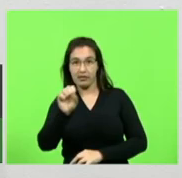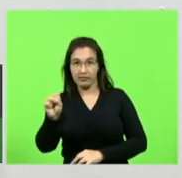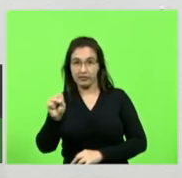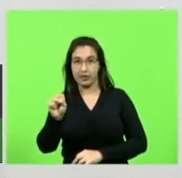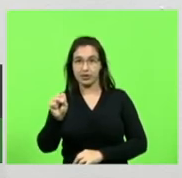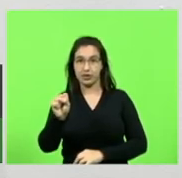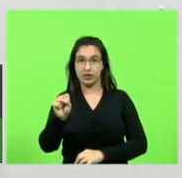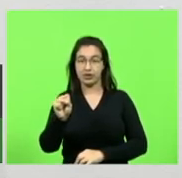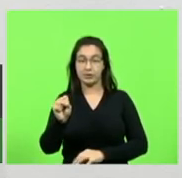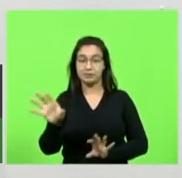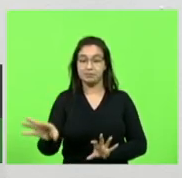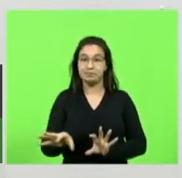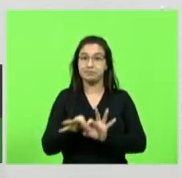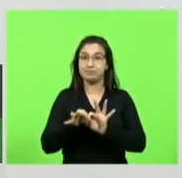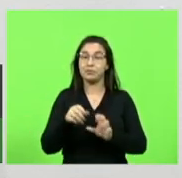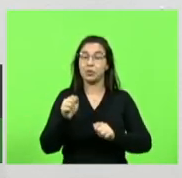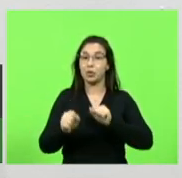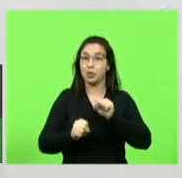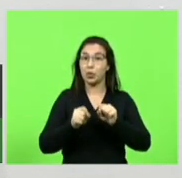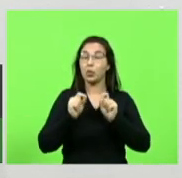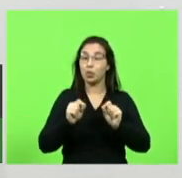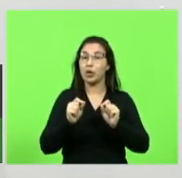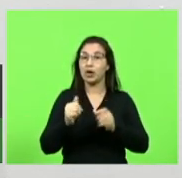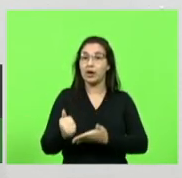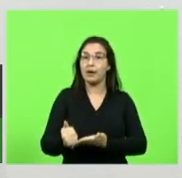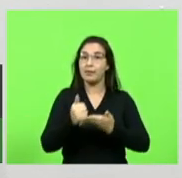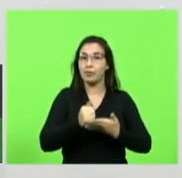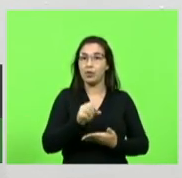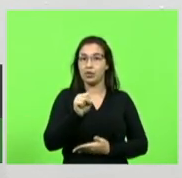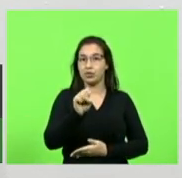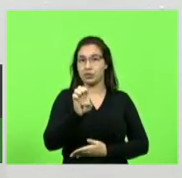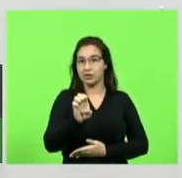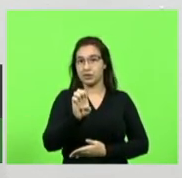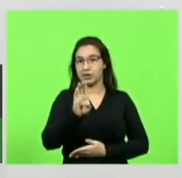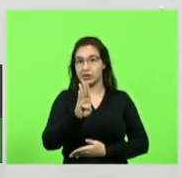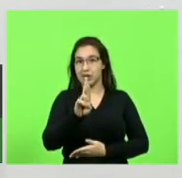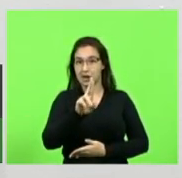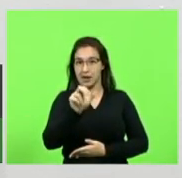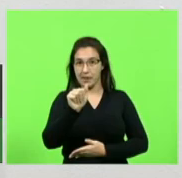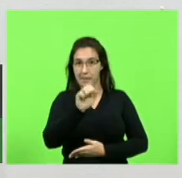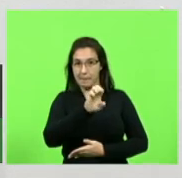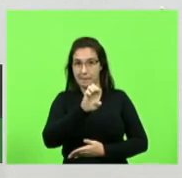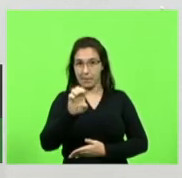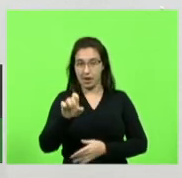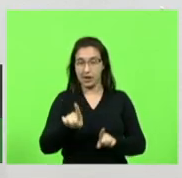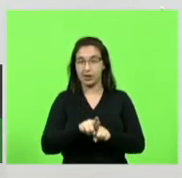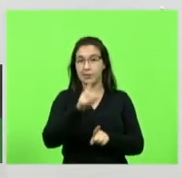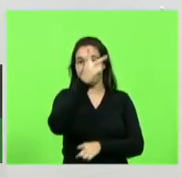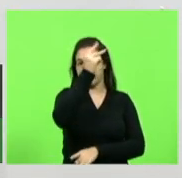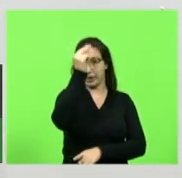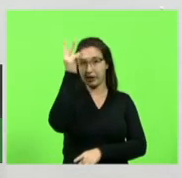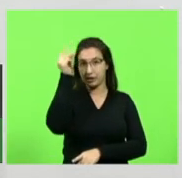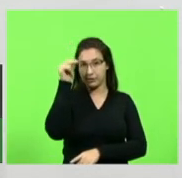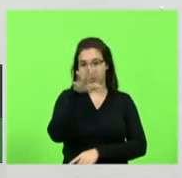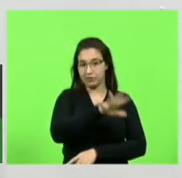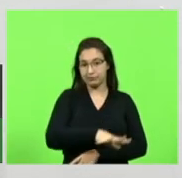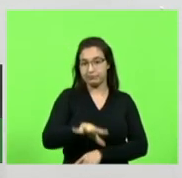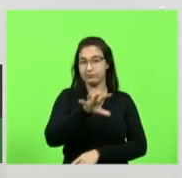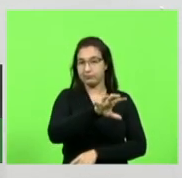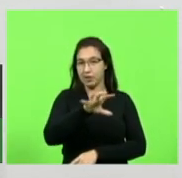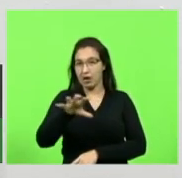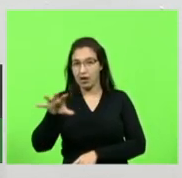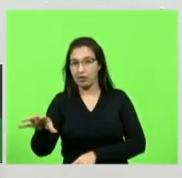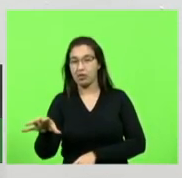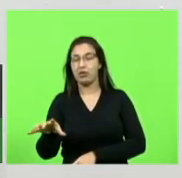conta com o apoio do SEBRAE, das prefeituras dos municípios da região e do governo do estado. Um evento que